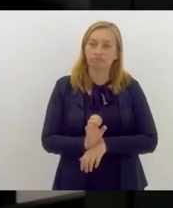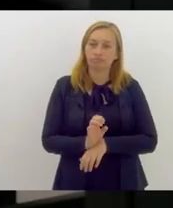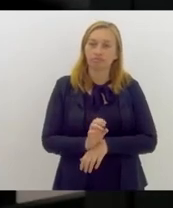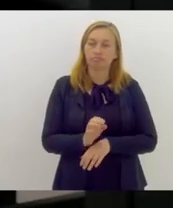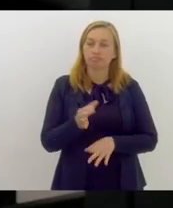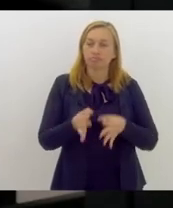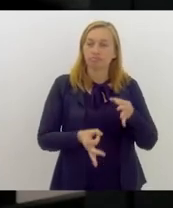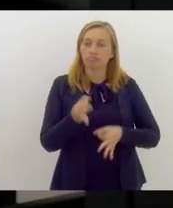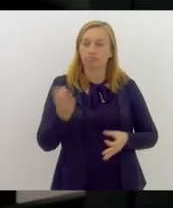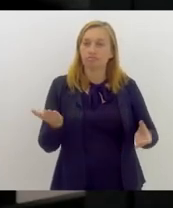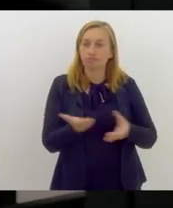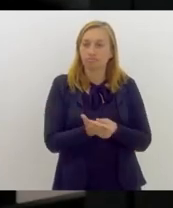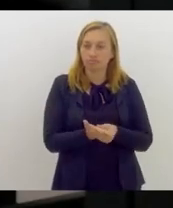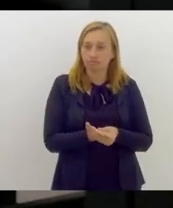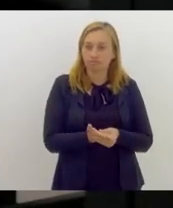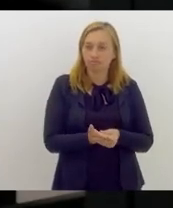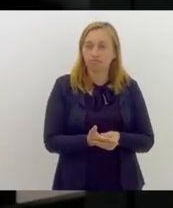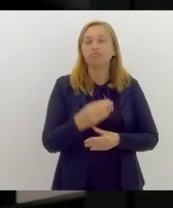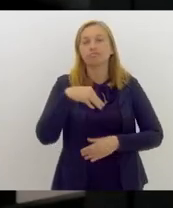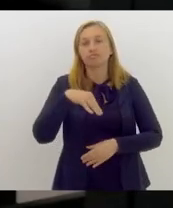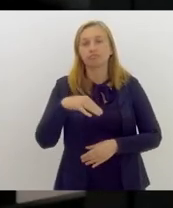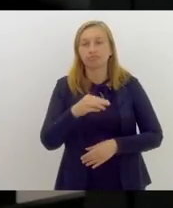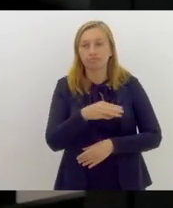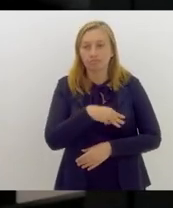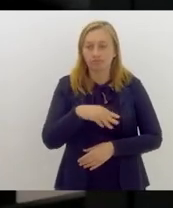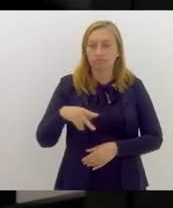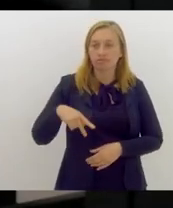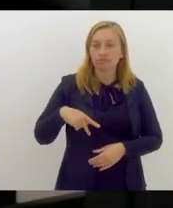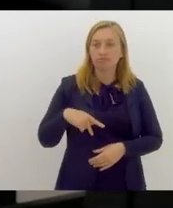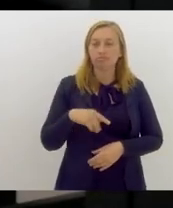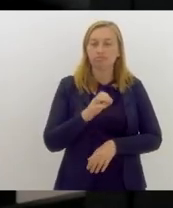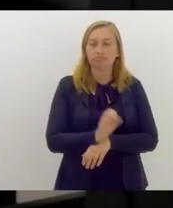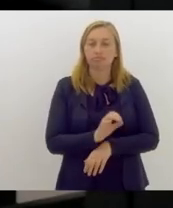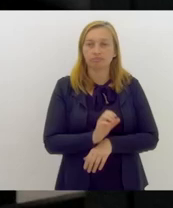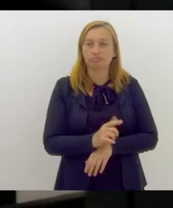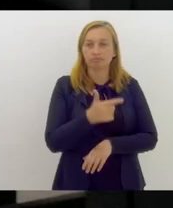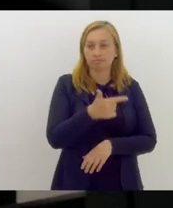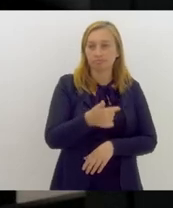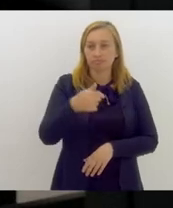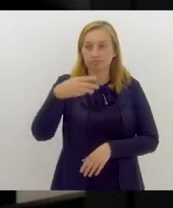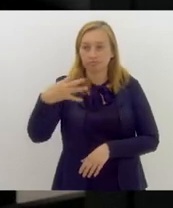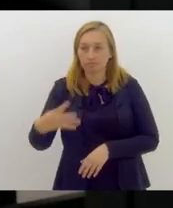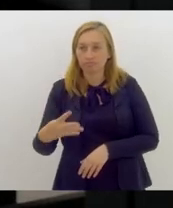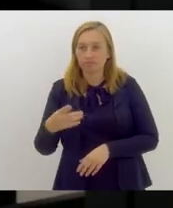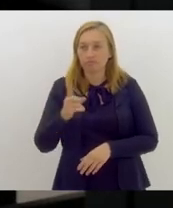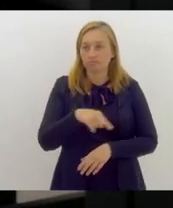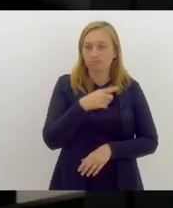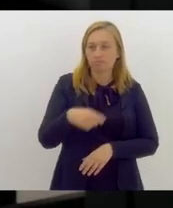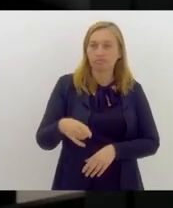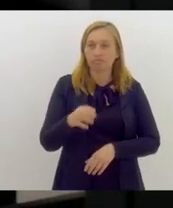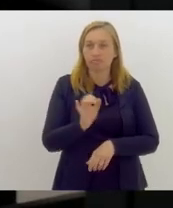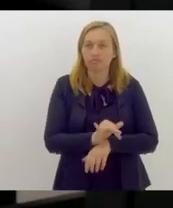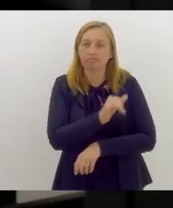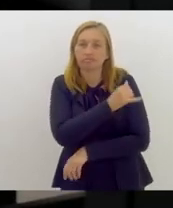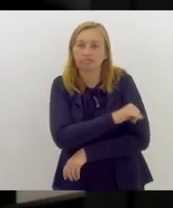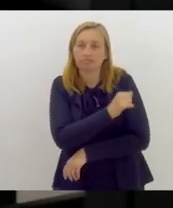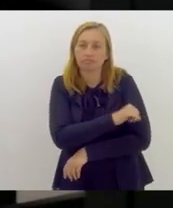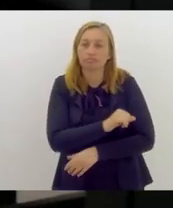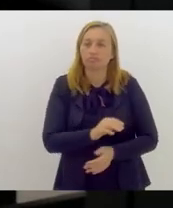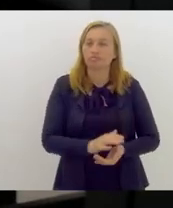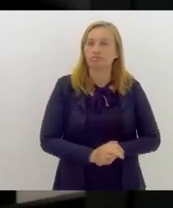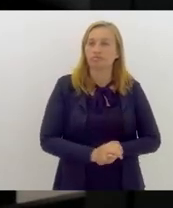uma ação civil pública que foi movida pelo Ministério Público Estadual em 2004 que proíbe o estado do Rio de Janeiro de dispensar